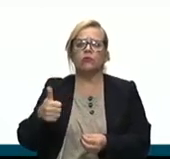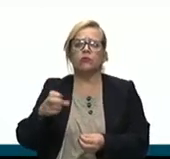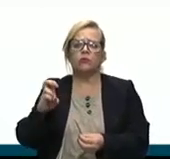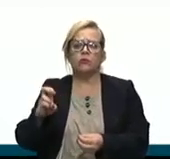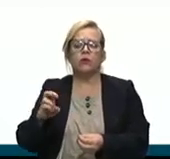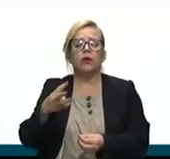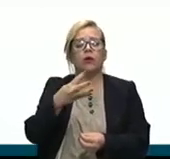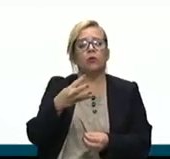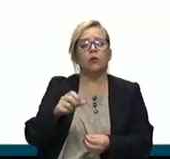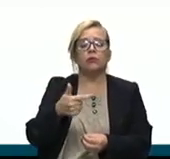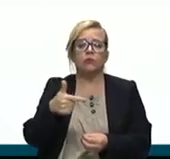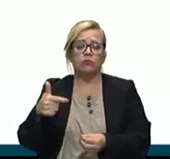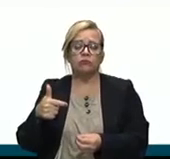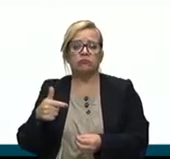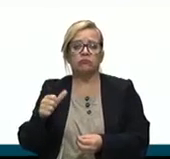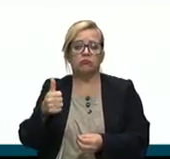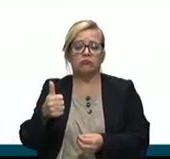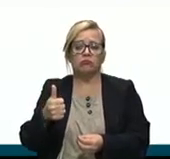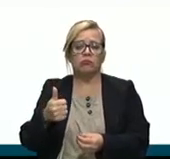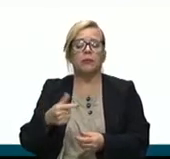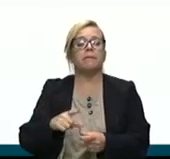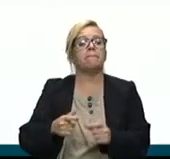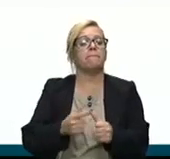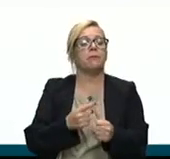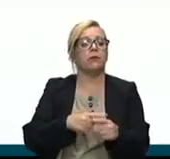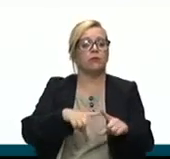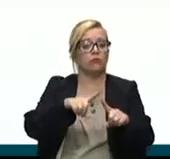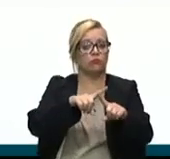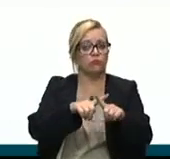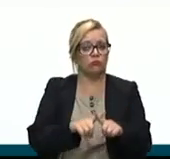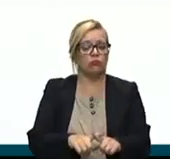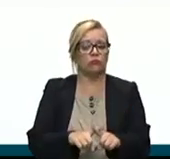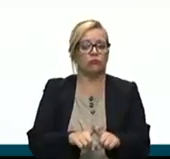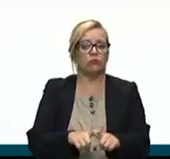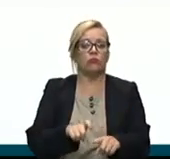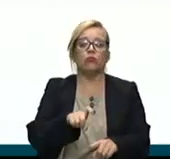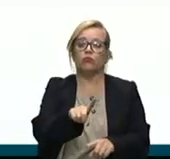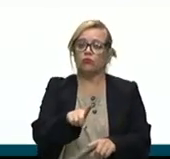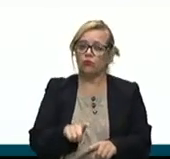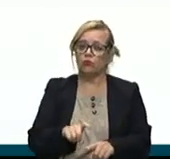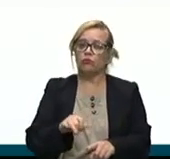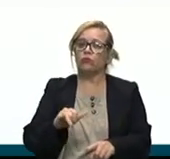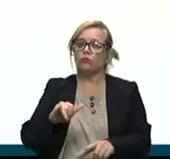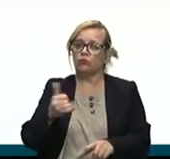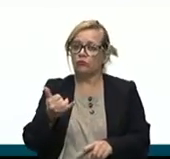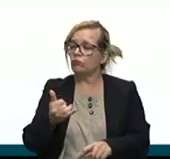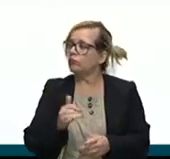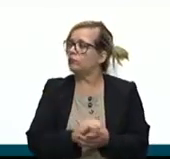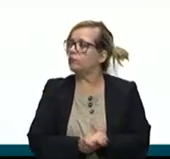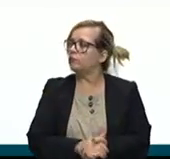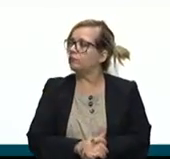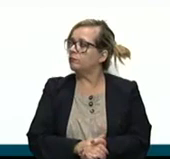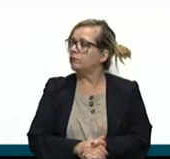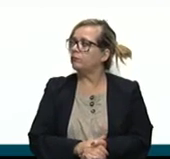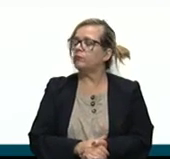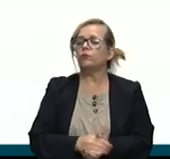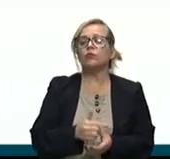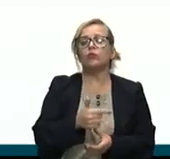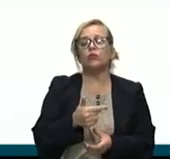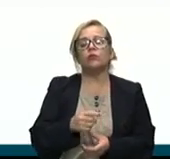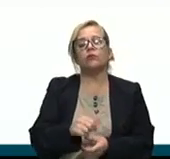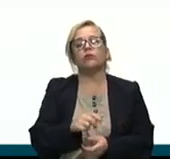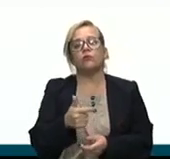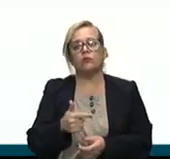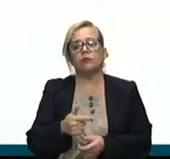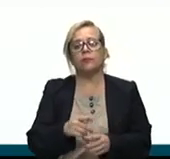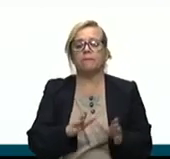e 4 com 21. Então, primeiro eu multiplico o x pelo respectivo y. 1 vezes 9, mais 2